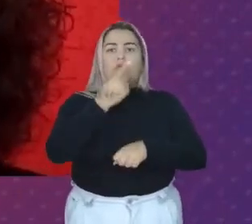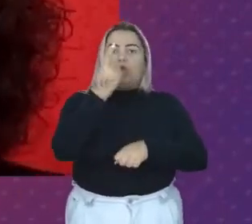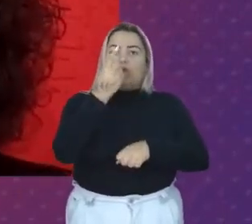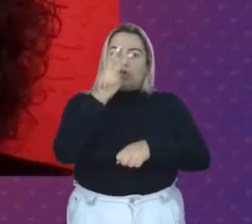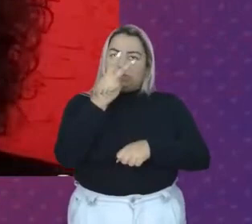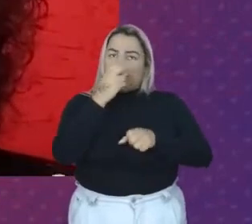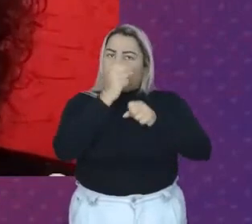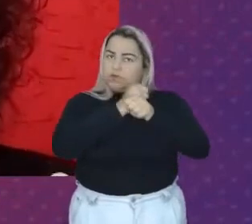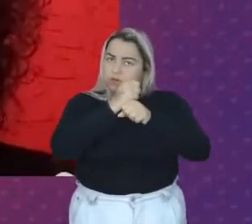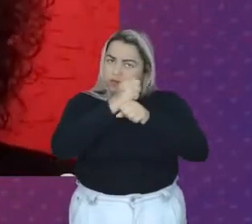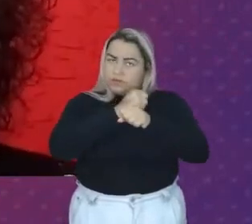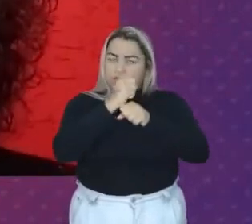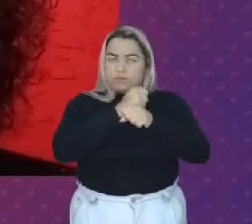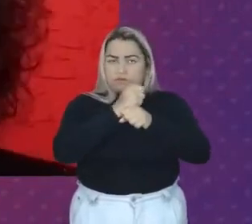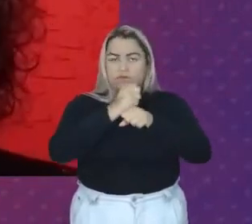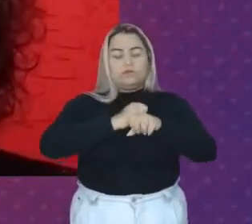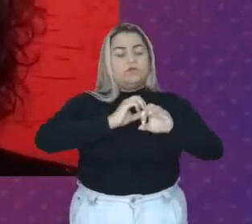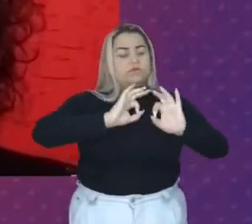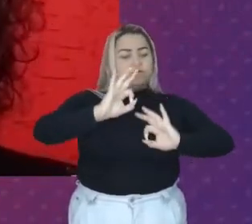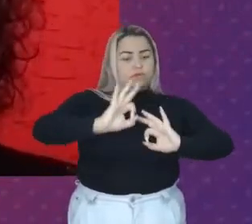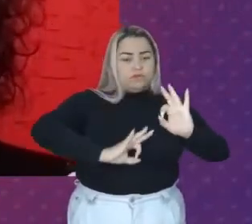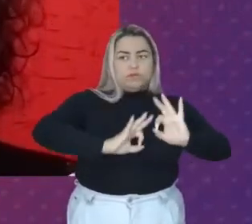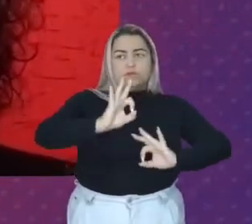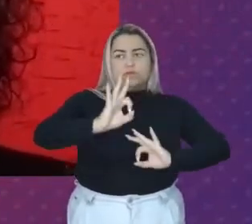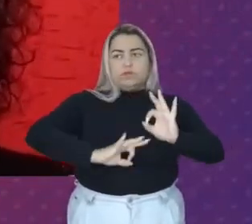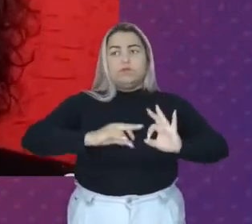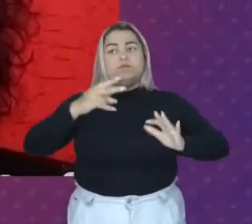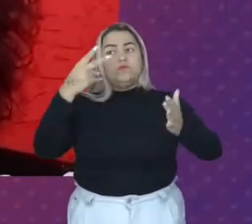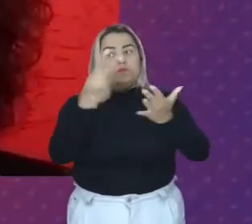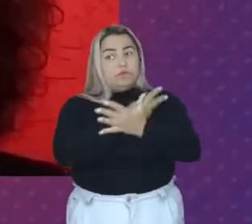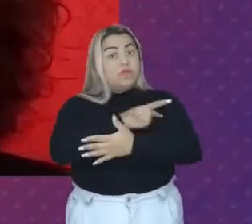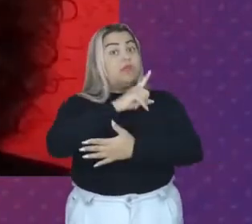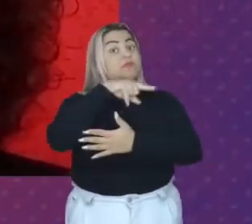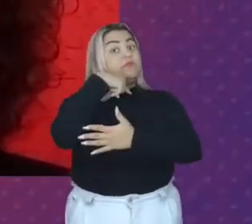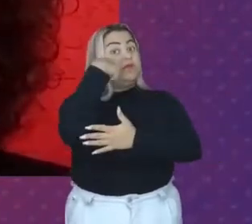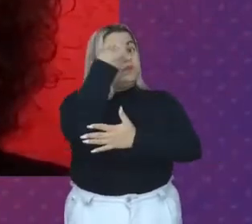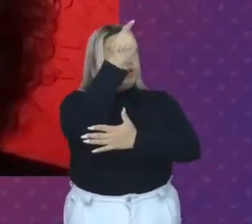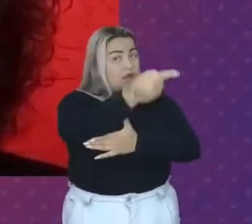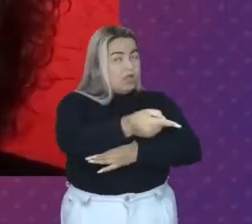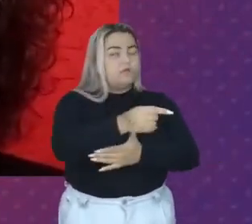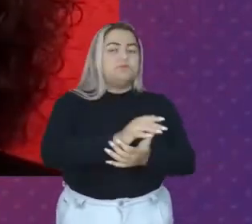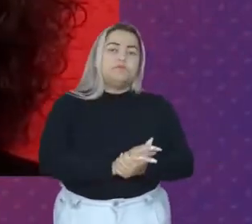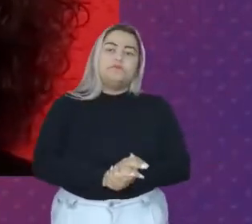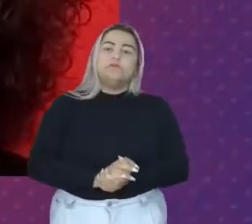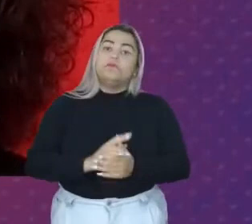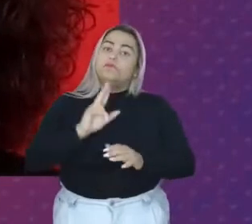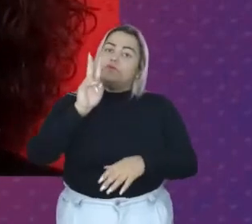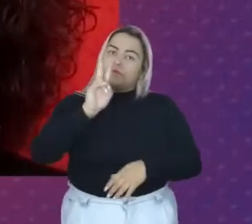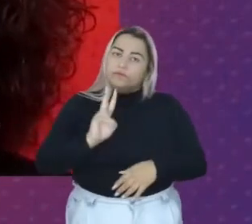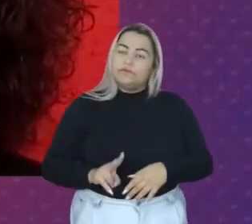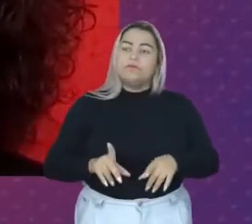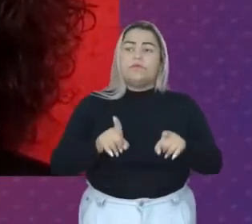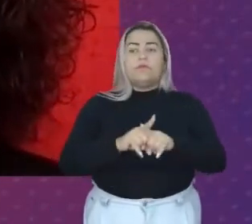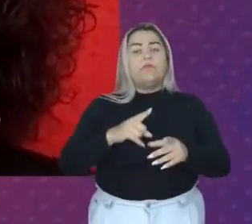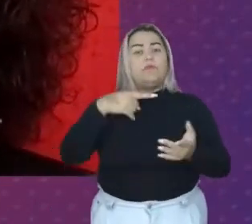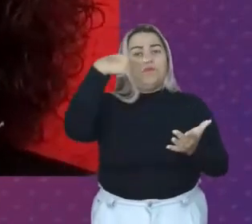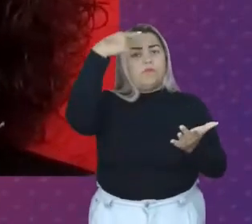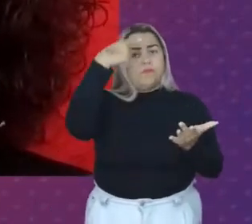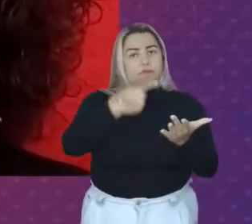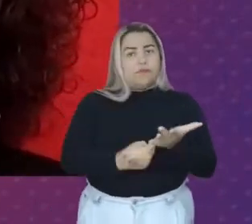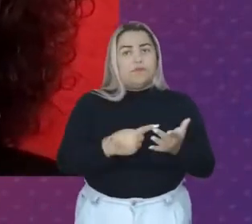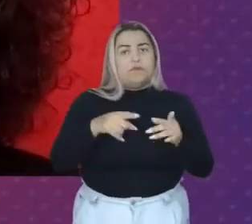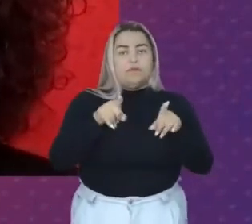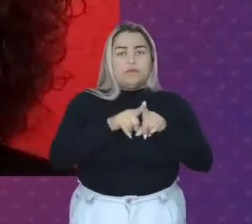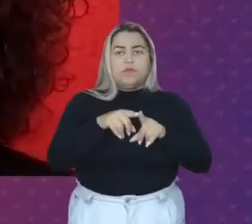2 anos, para a gente colocar em ordem. Assim funciona lá, né, então, muitas vezes a gente sabe que para o cumprimento é